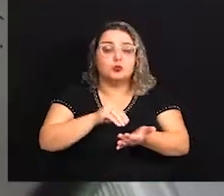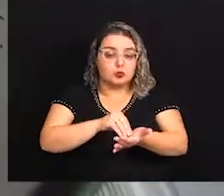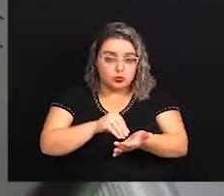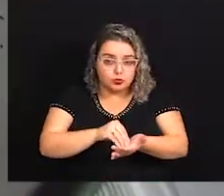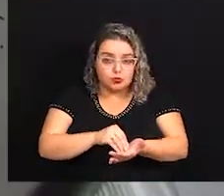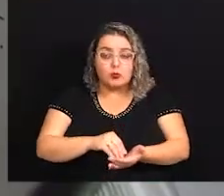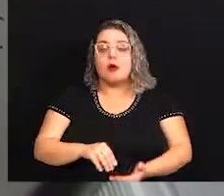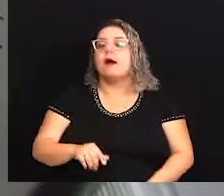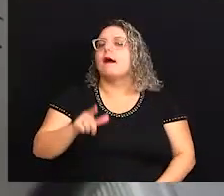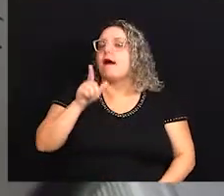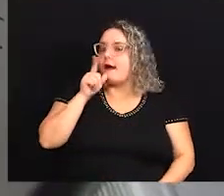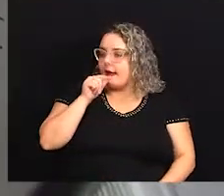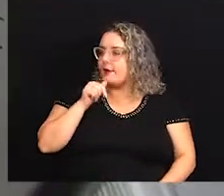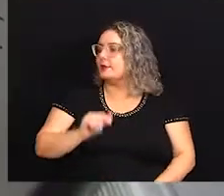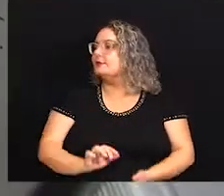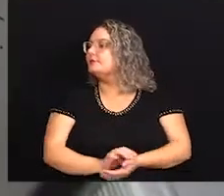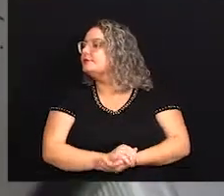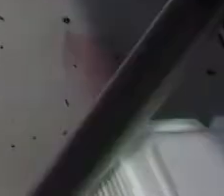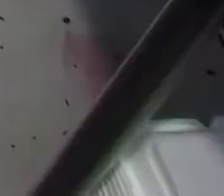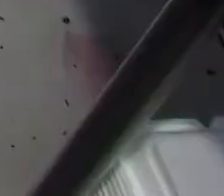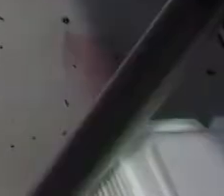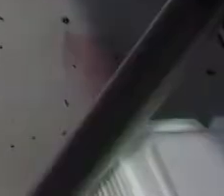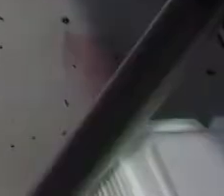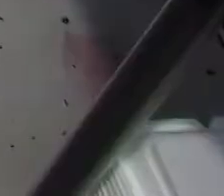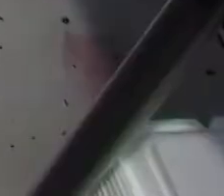e por último, a água.